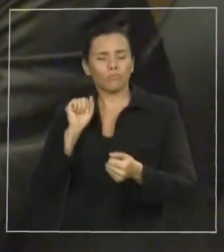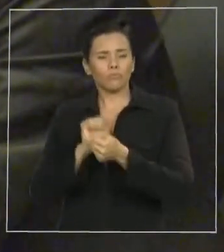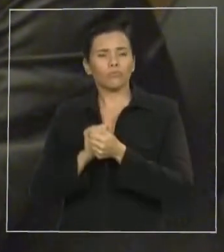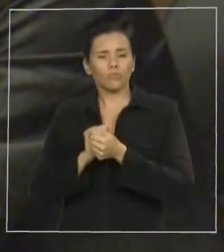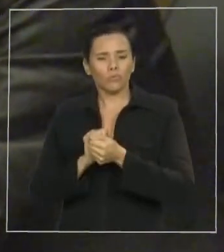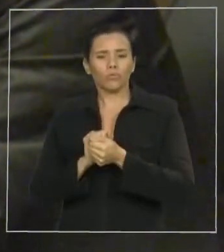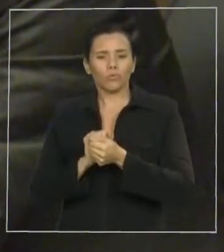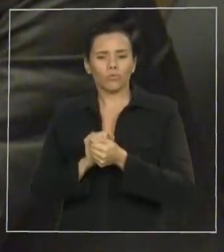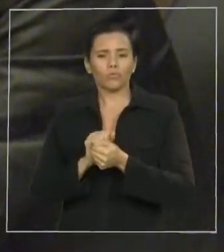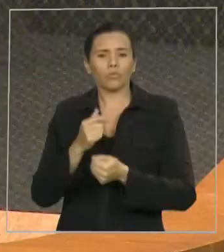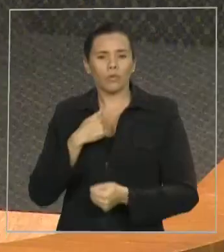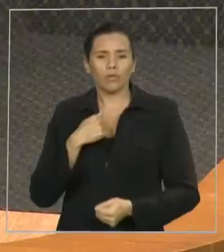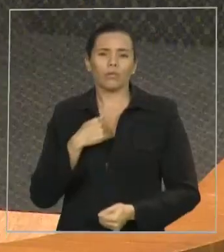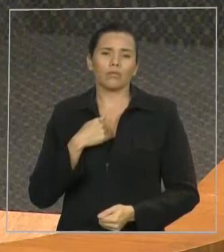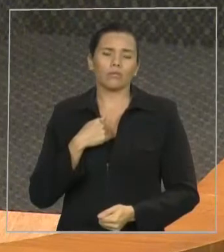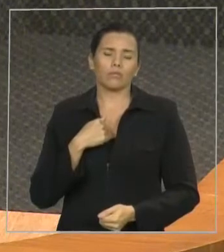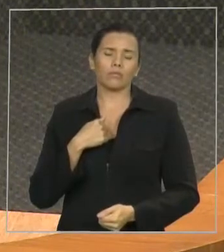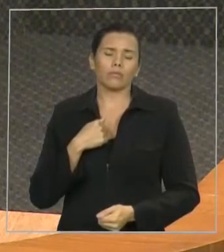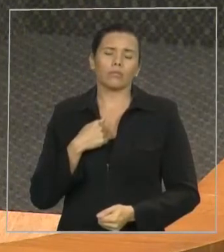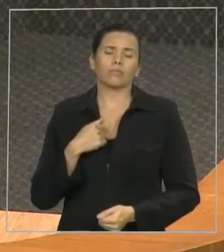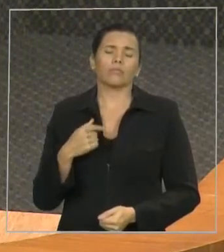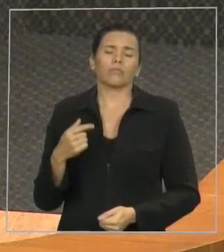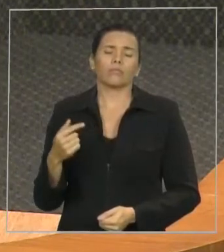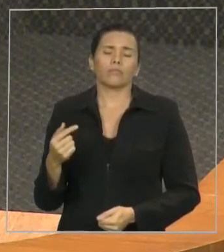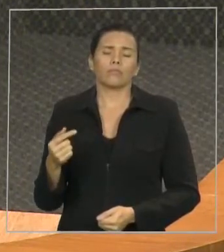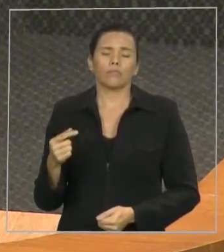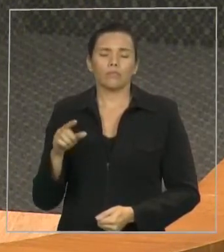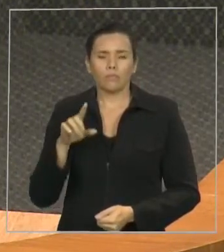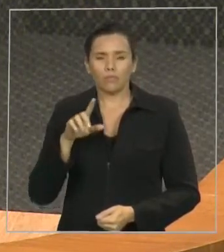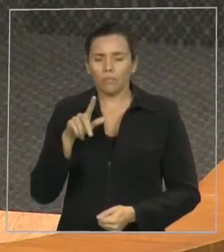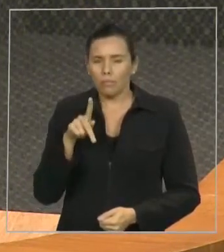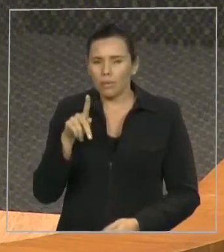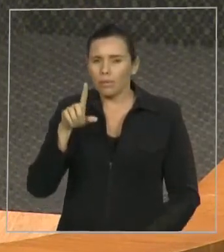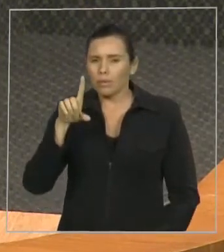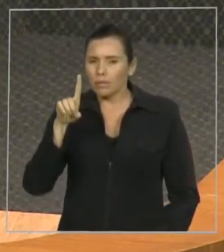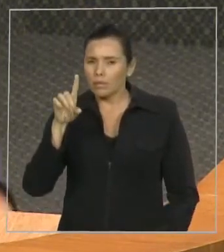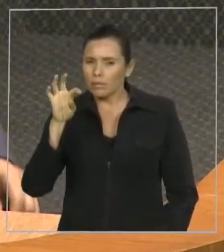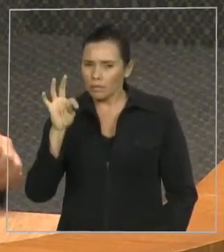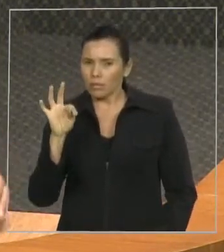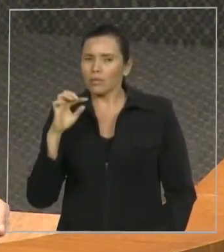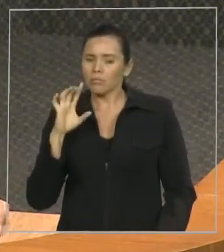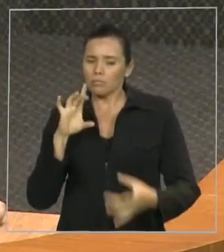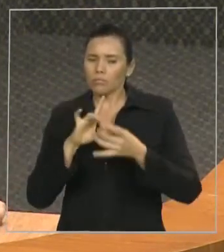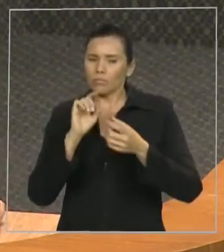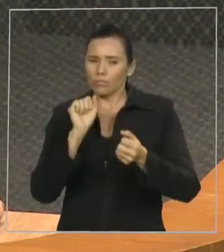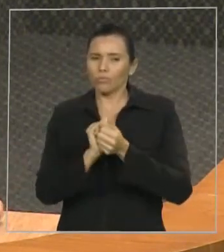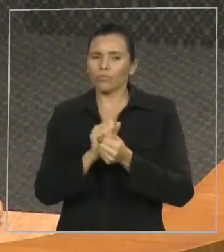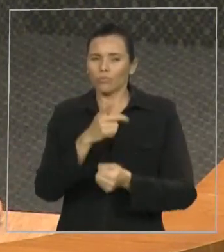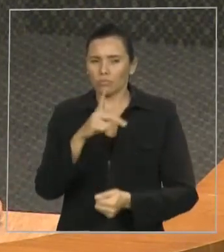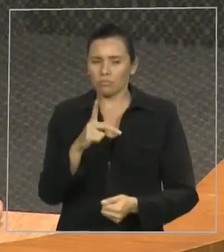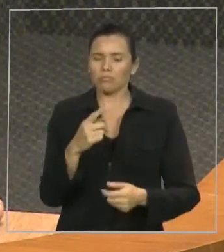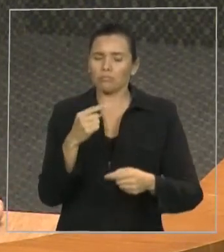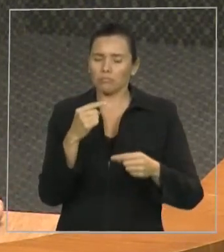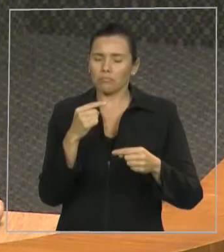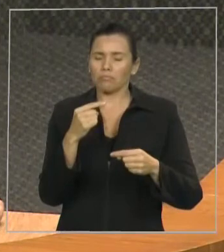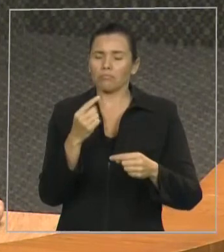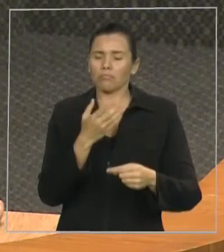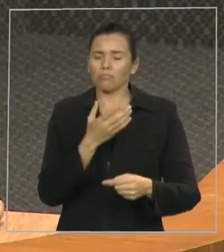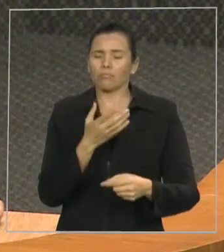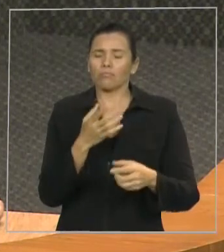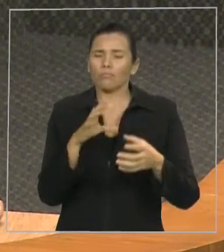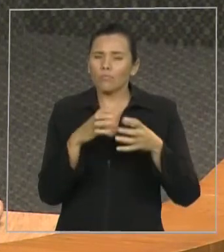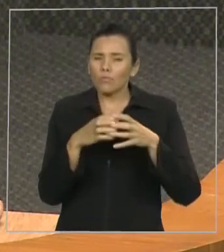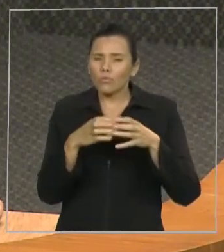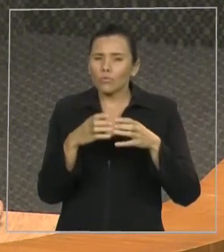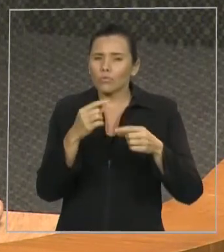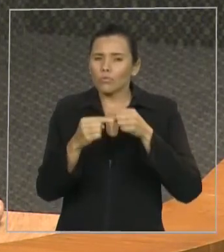PDT. Muito bem, deputado Rafael, dizer que Vossa Excelência destaca com muita razão o brilhantismo da